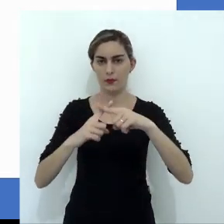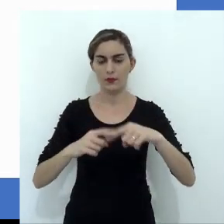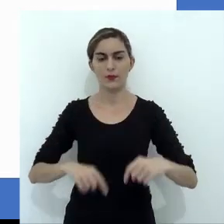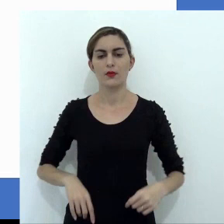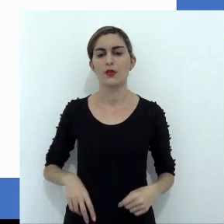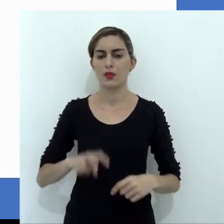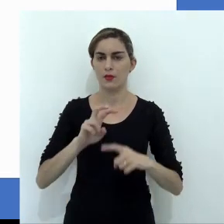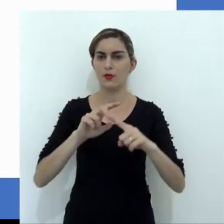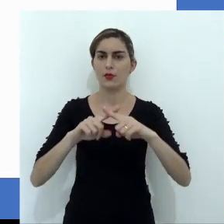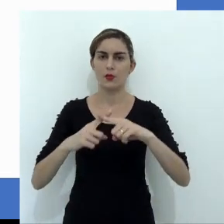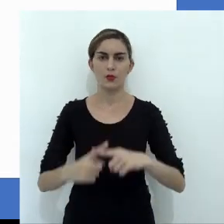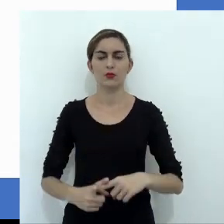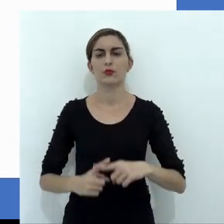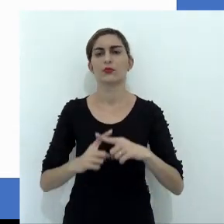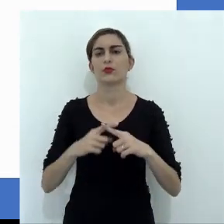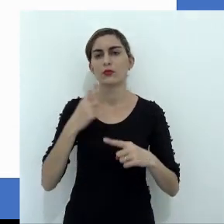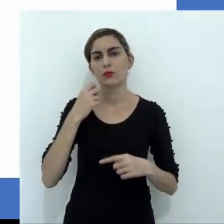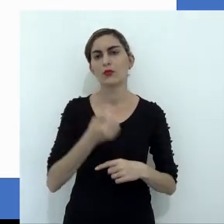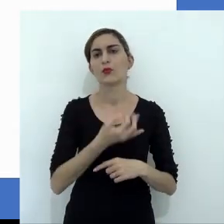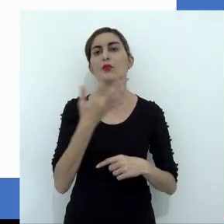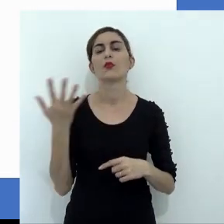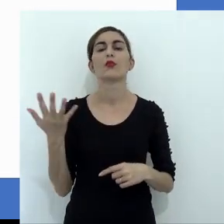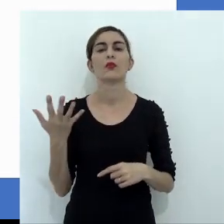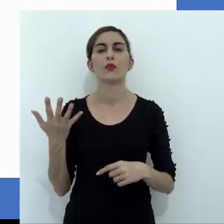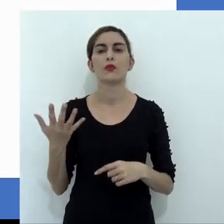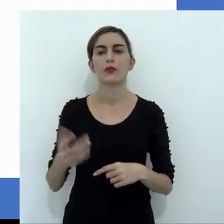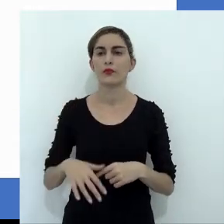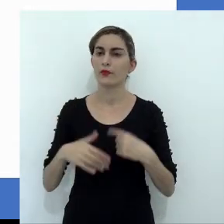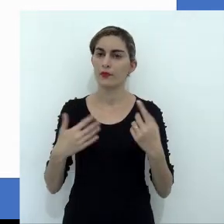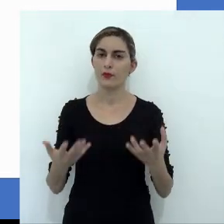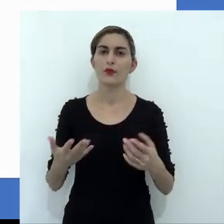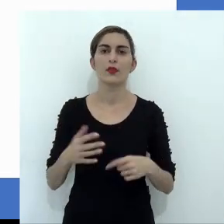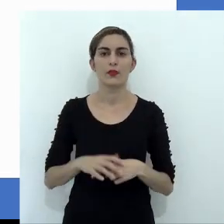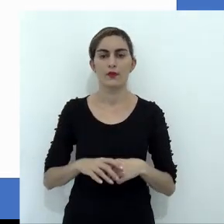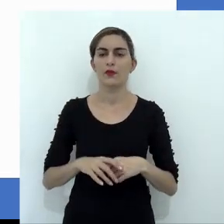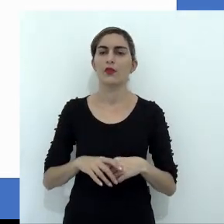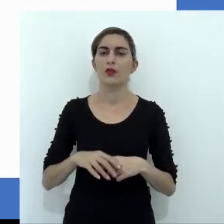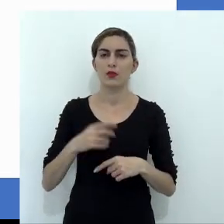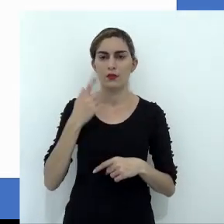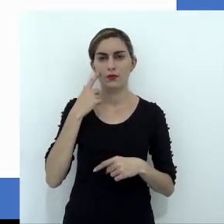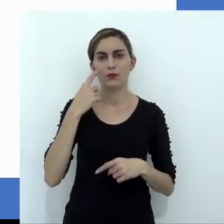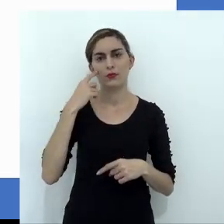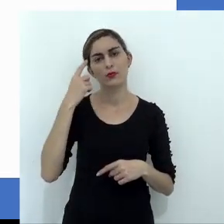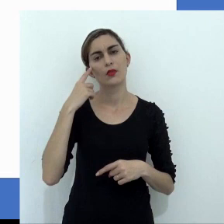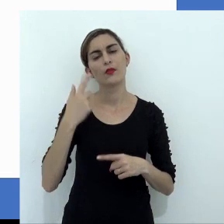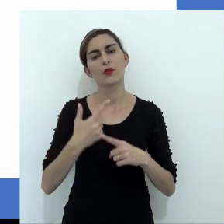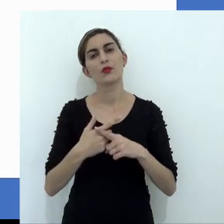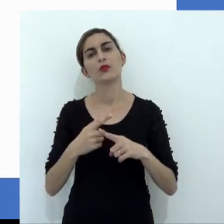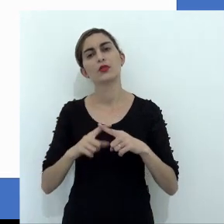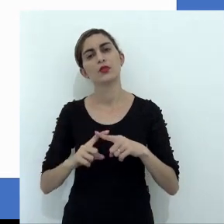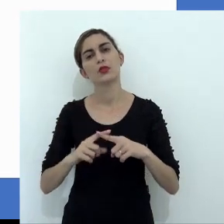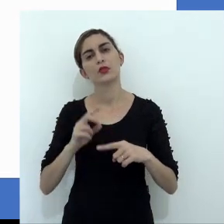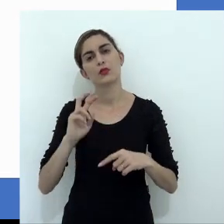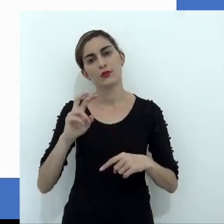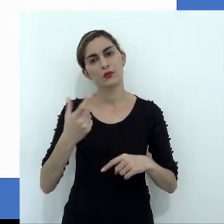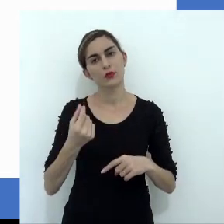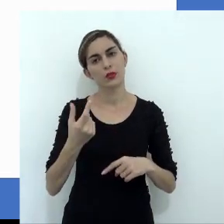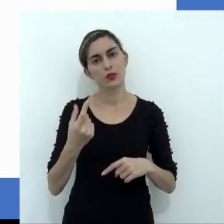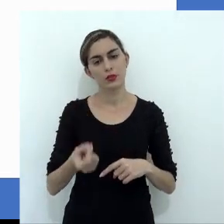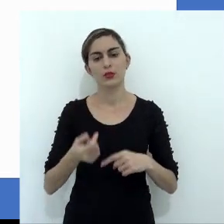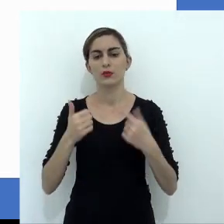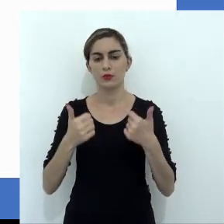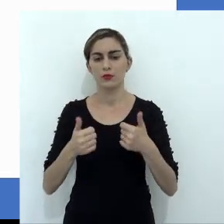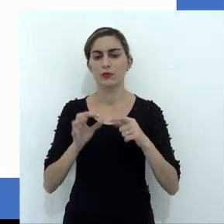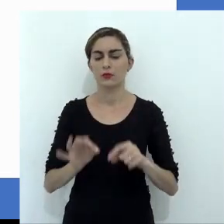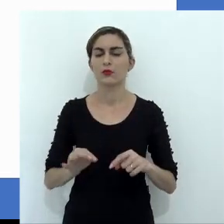Vamos lembrar, ó, 5 vezes 4, quanto é mesmo, professor? Bom, 5 vezes 4, puxa pela memória. 5 vezes 4 é 20,